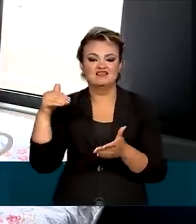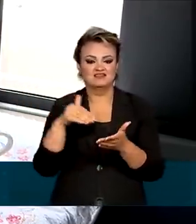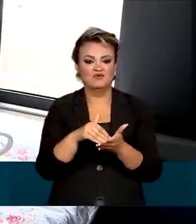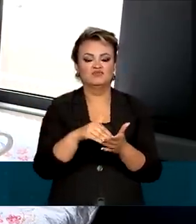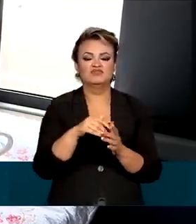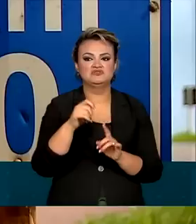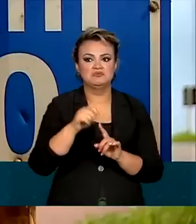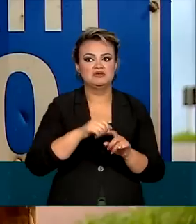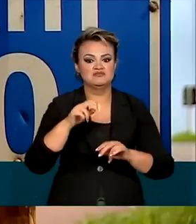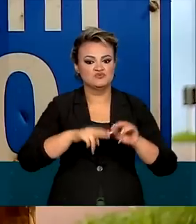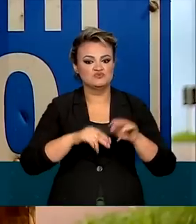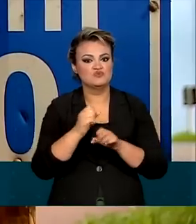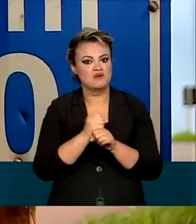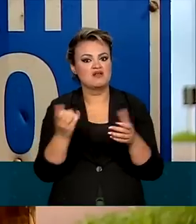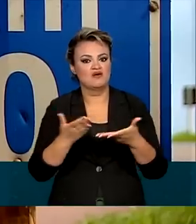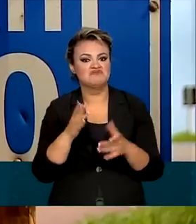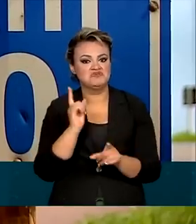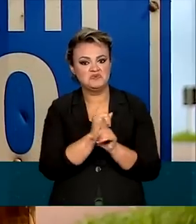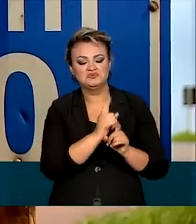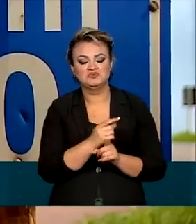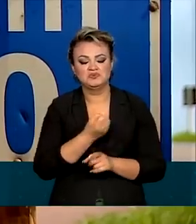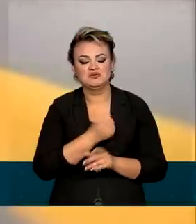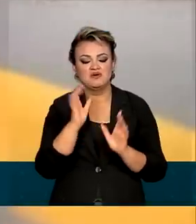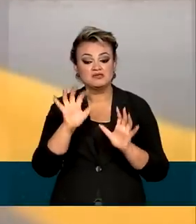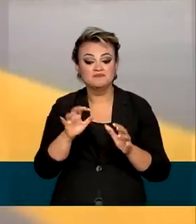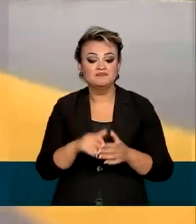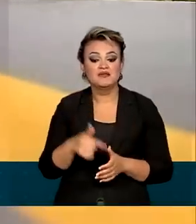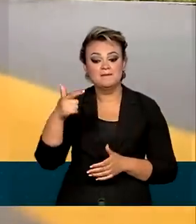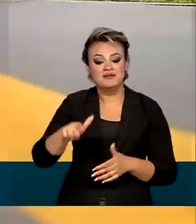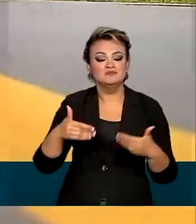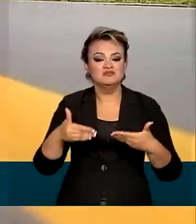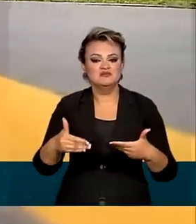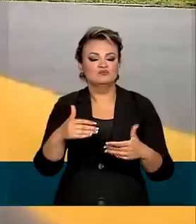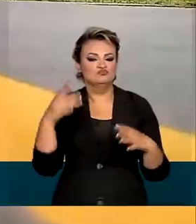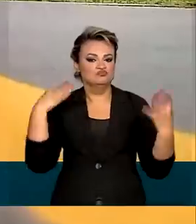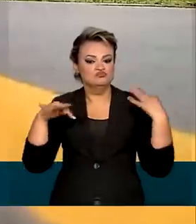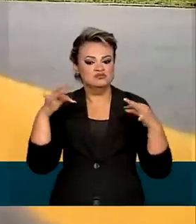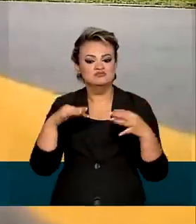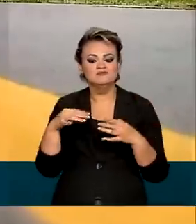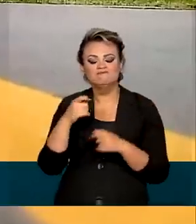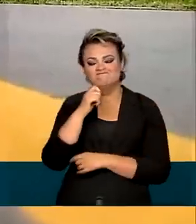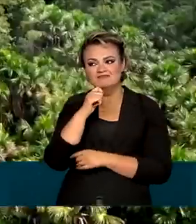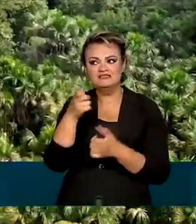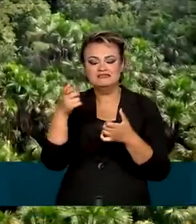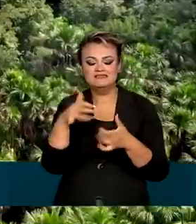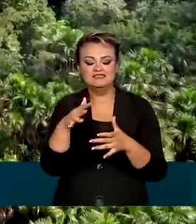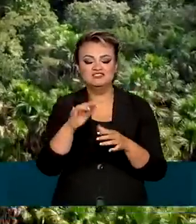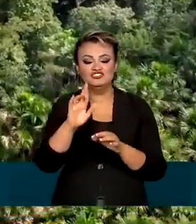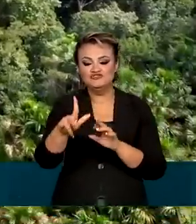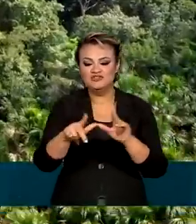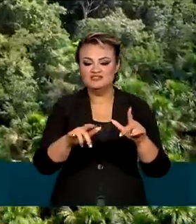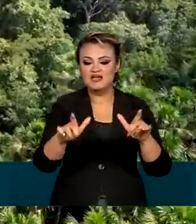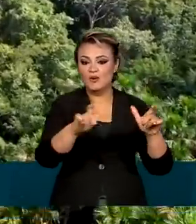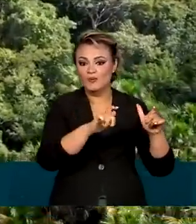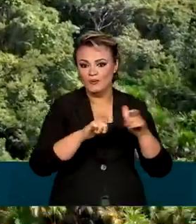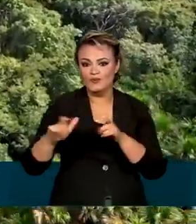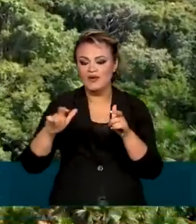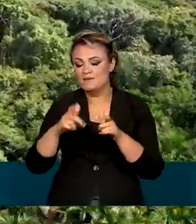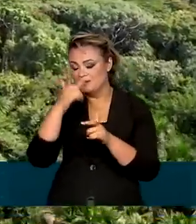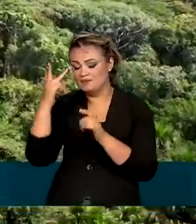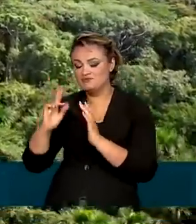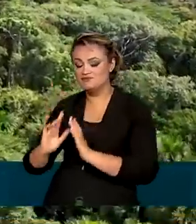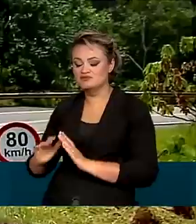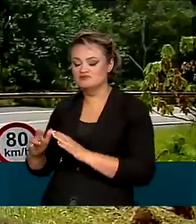Junho deste ano Ministério do Turismo identificou a necessidade de diferenciar os espaços ao longo de